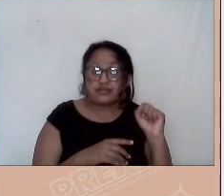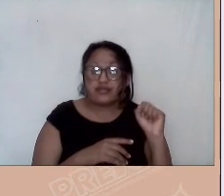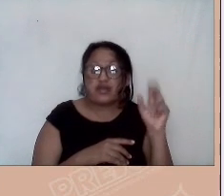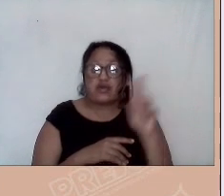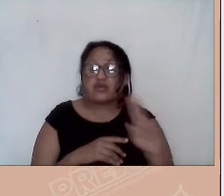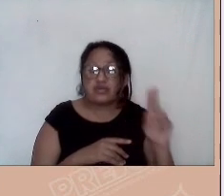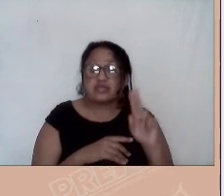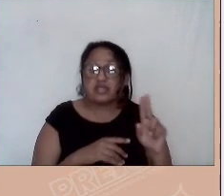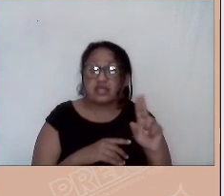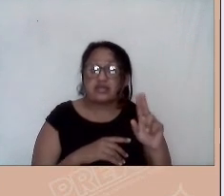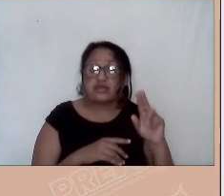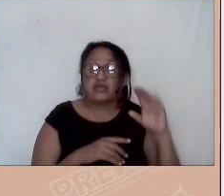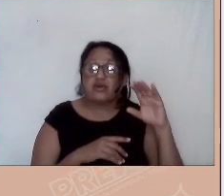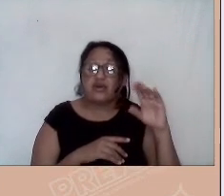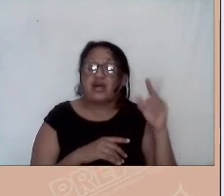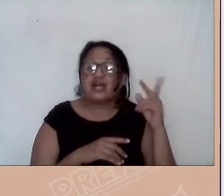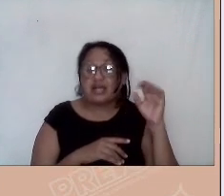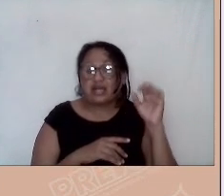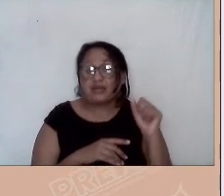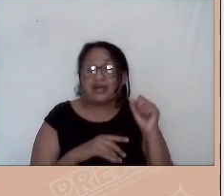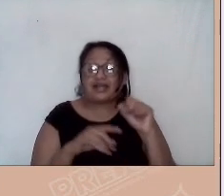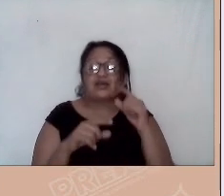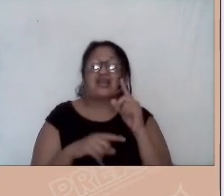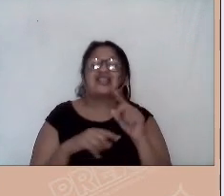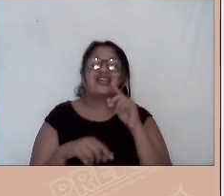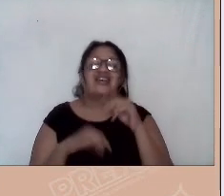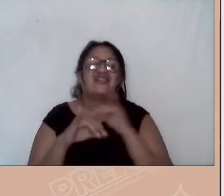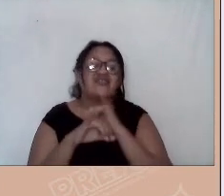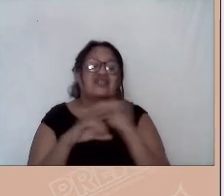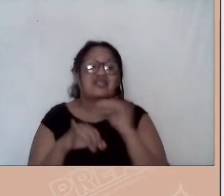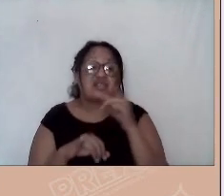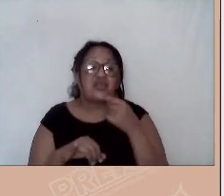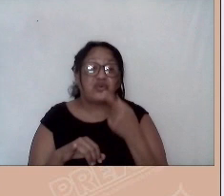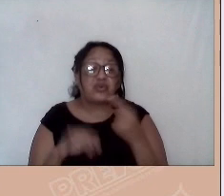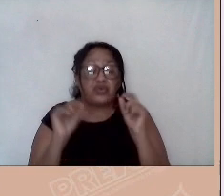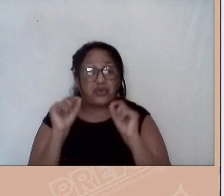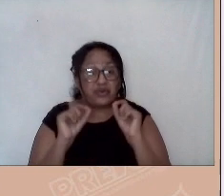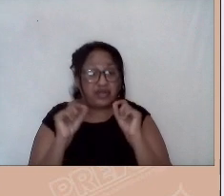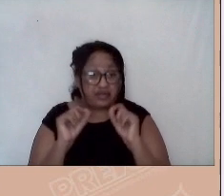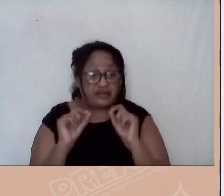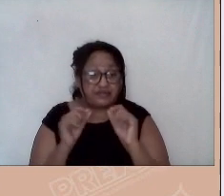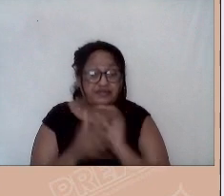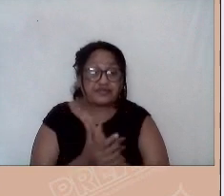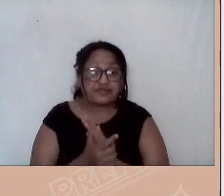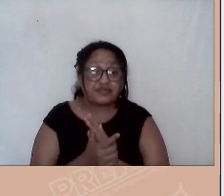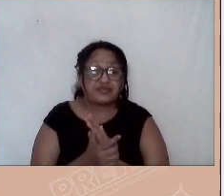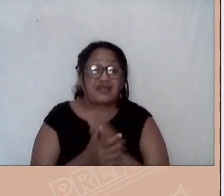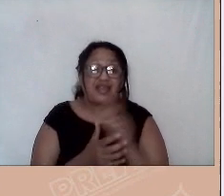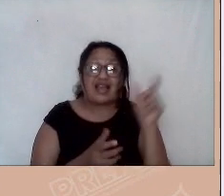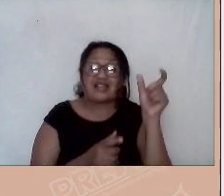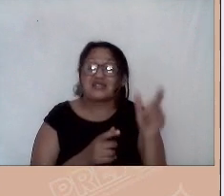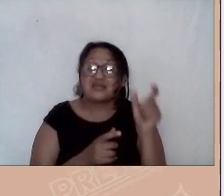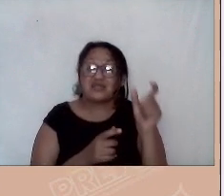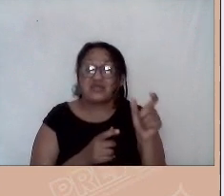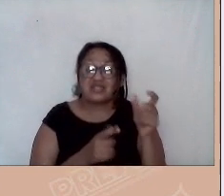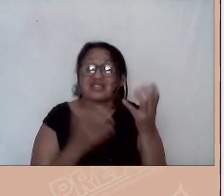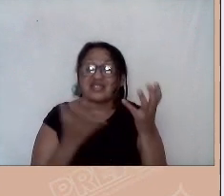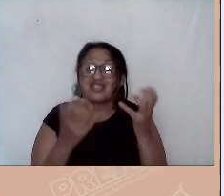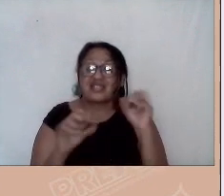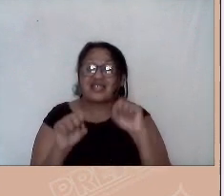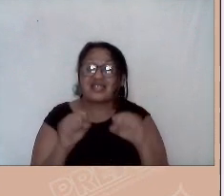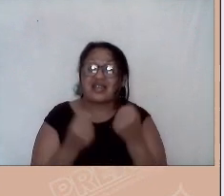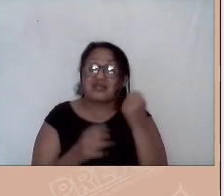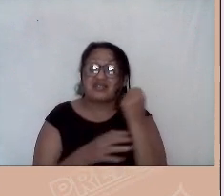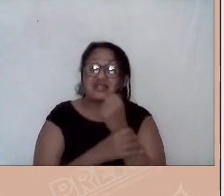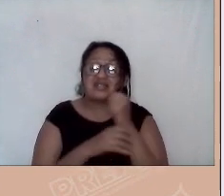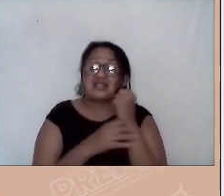para a quebra de segurança então ele tá dizendo que the people who do it are crackers as pessoas que quebram a segurança do